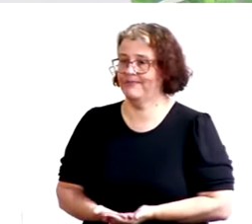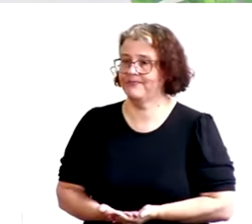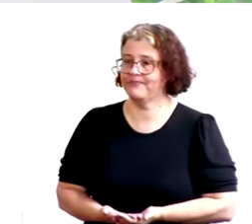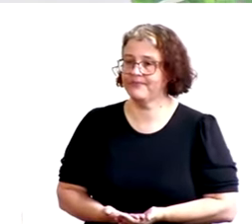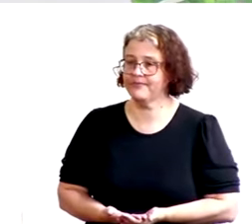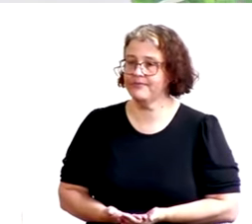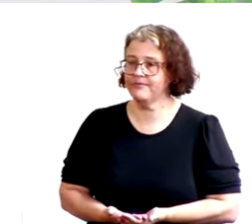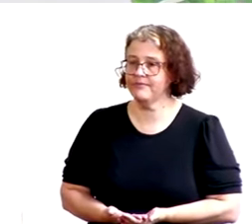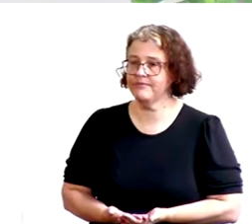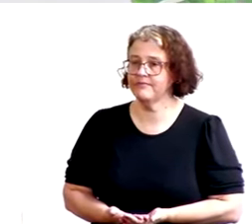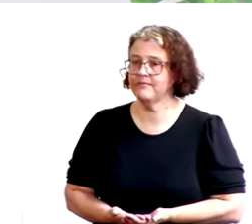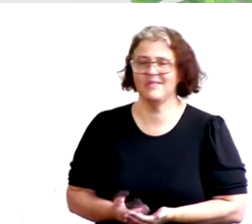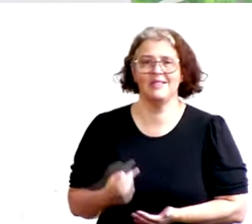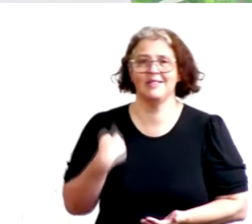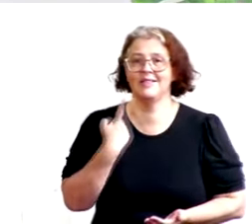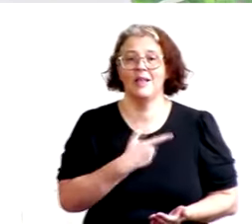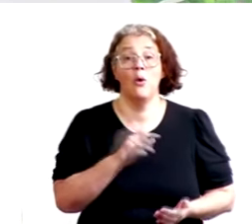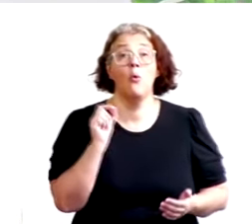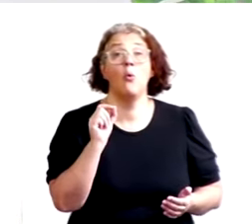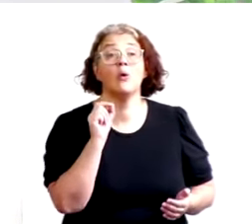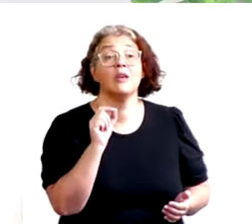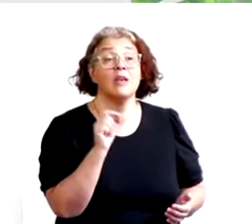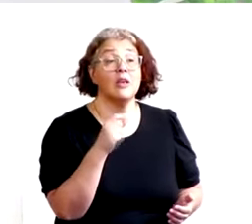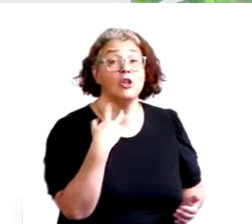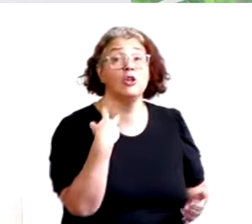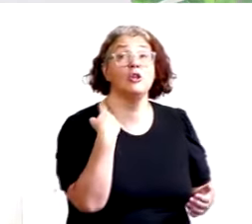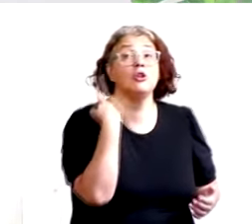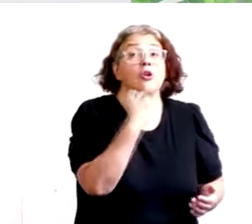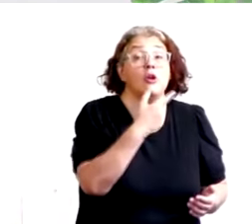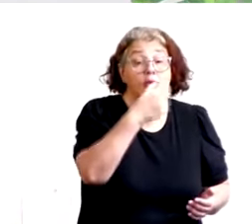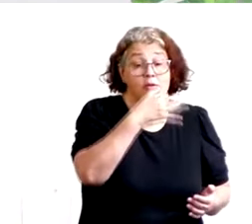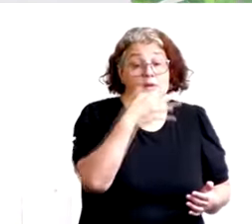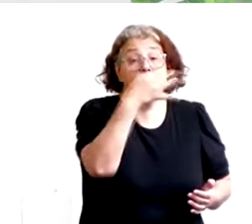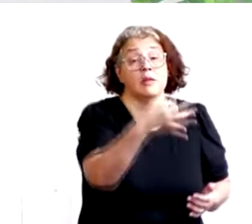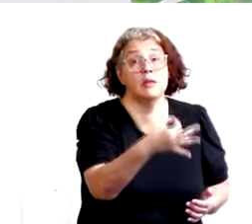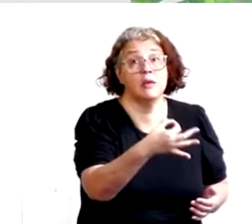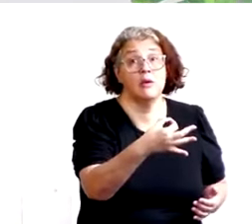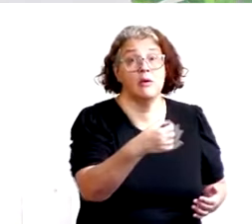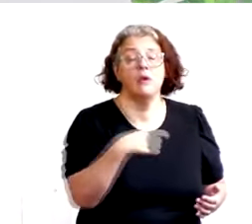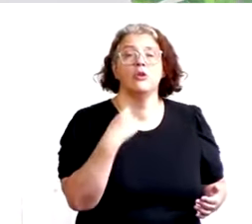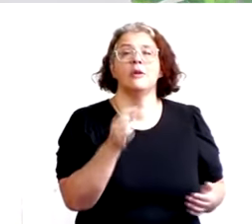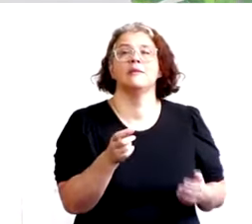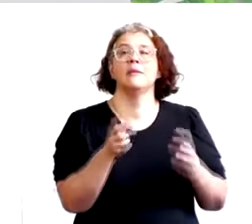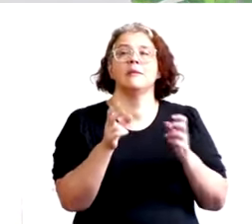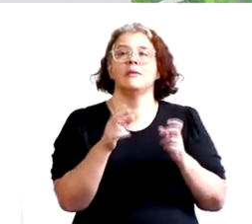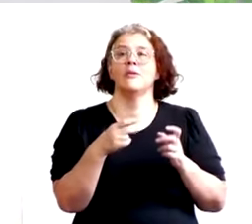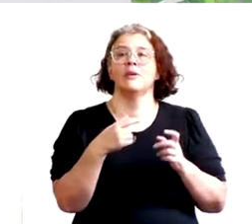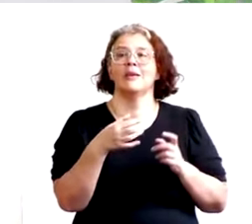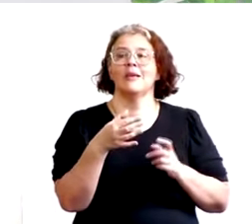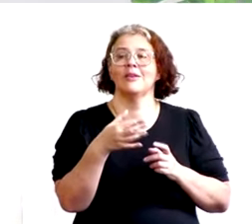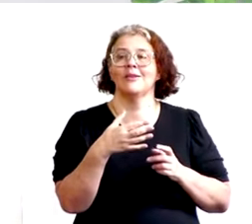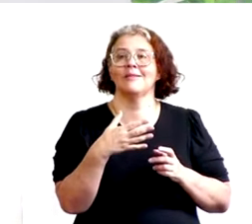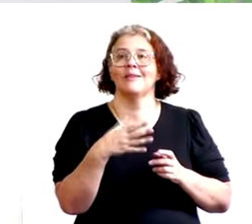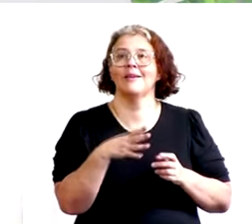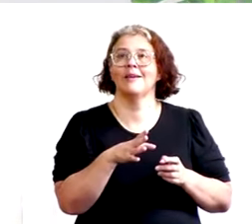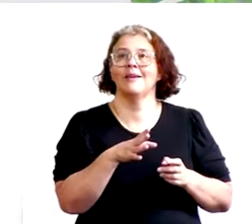não as nossas conclusões baseados em nossas experiências quer sejam elas dolorosas